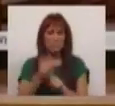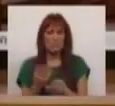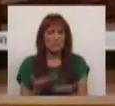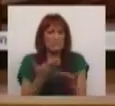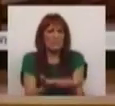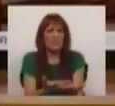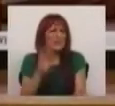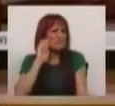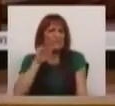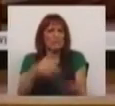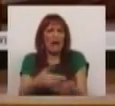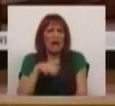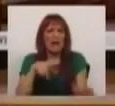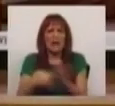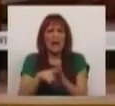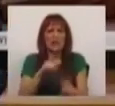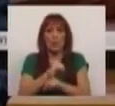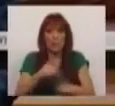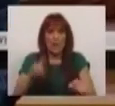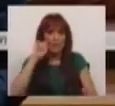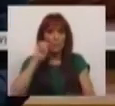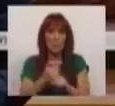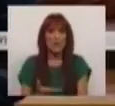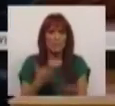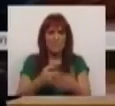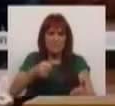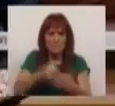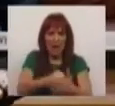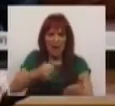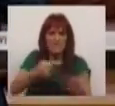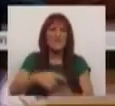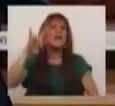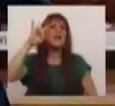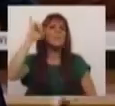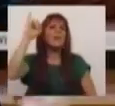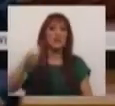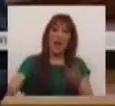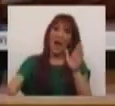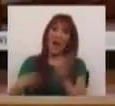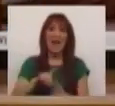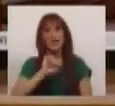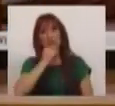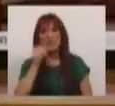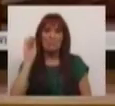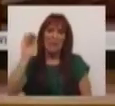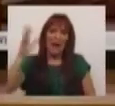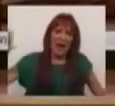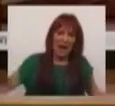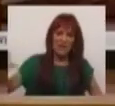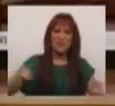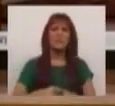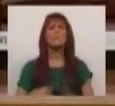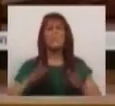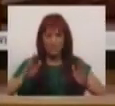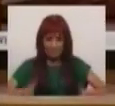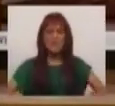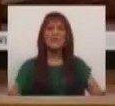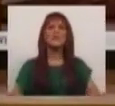qualquer consequência legal, até porque esse requerimento esbarrava, imagine-se, na lei do sigilo bancário. Foi